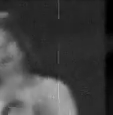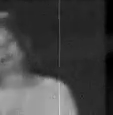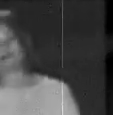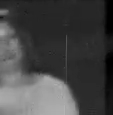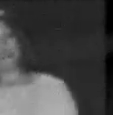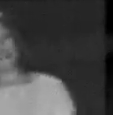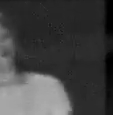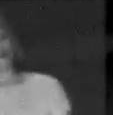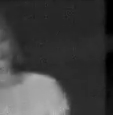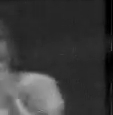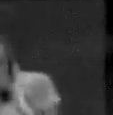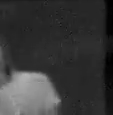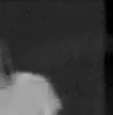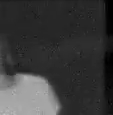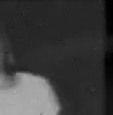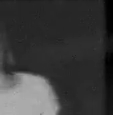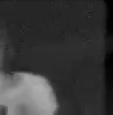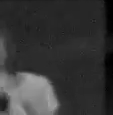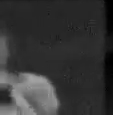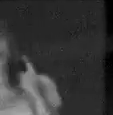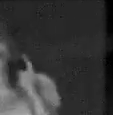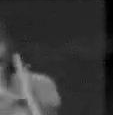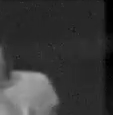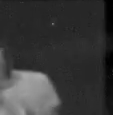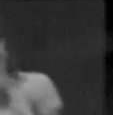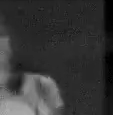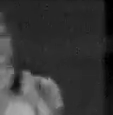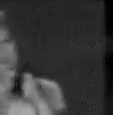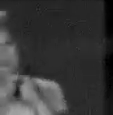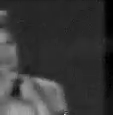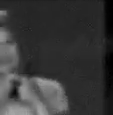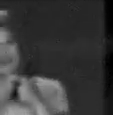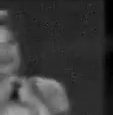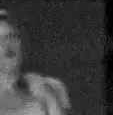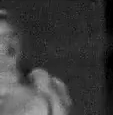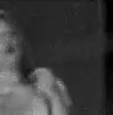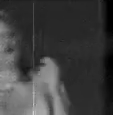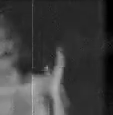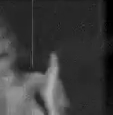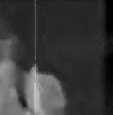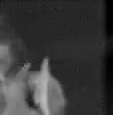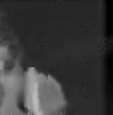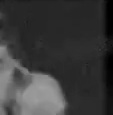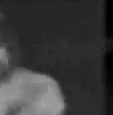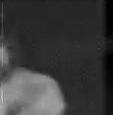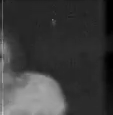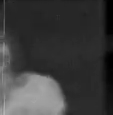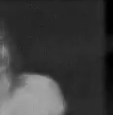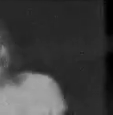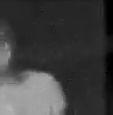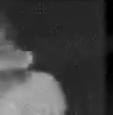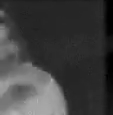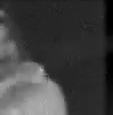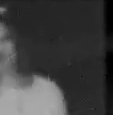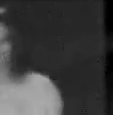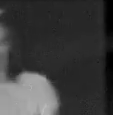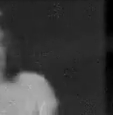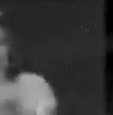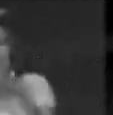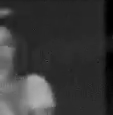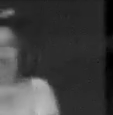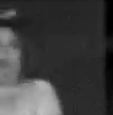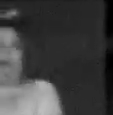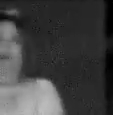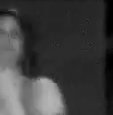duas razões. Primeiro, porque o médico que me acompanha e faz a prevenção estava operando e me pediu para ir lá onde ele estava e eu não estava de emergência. Mas eu já